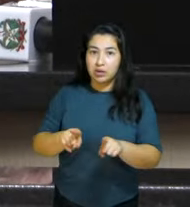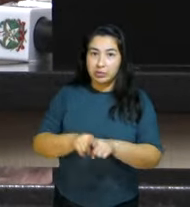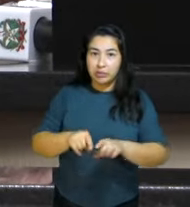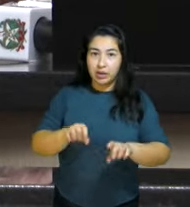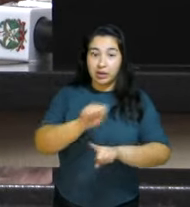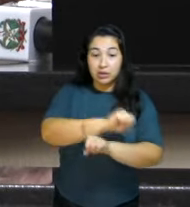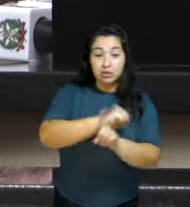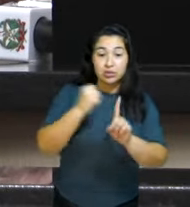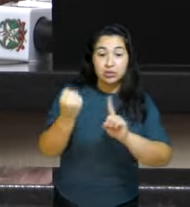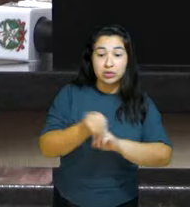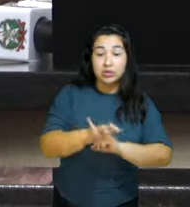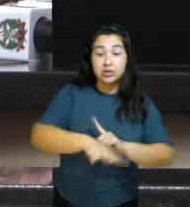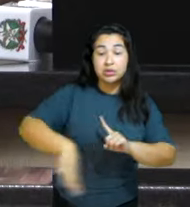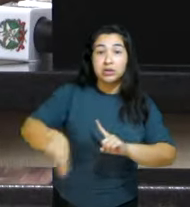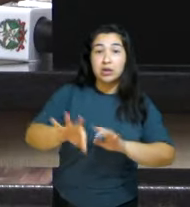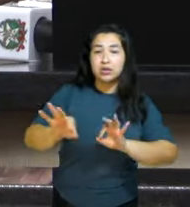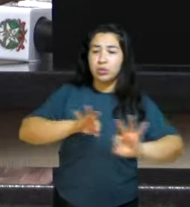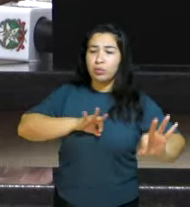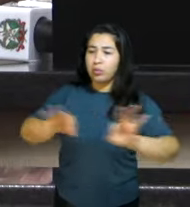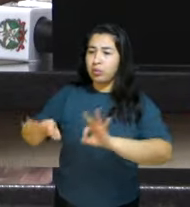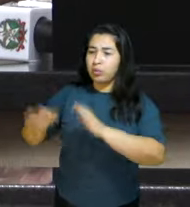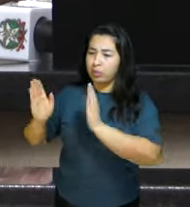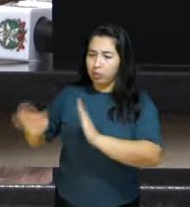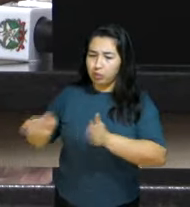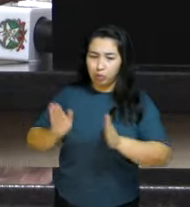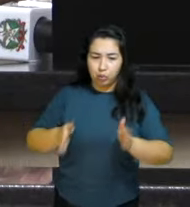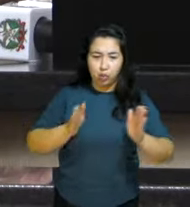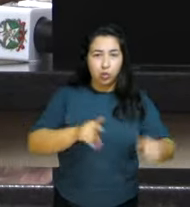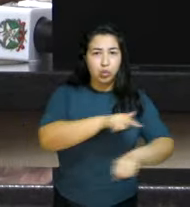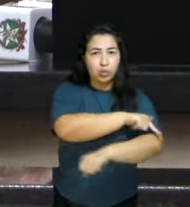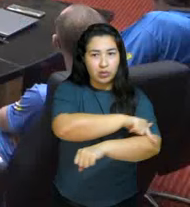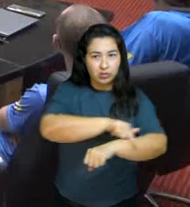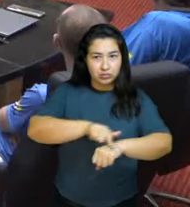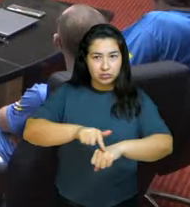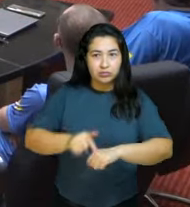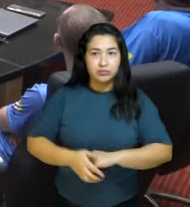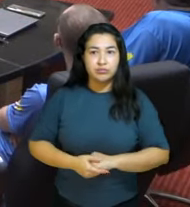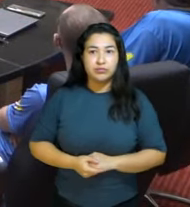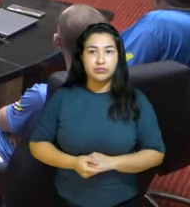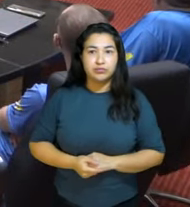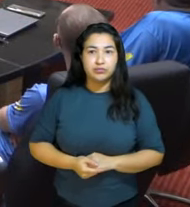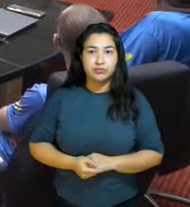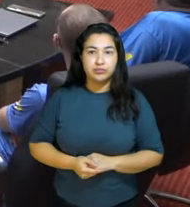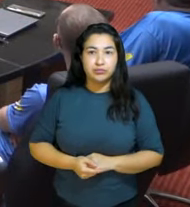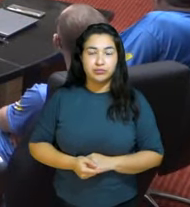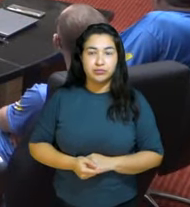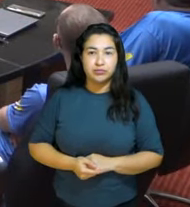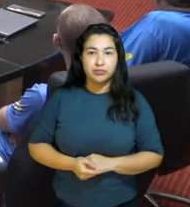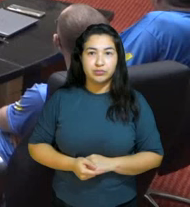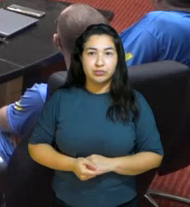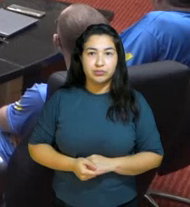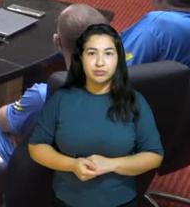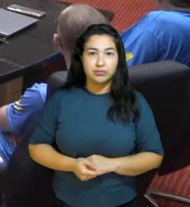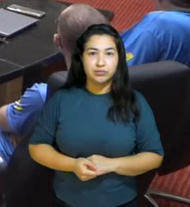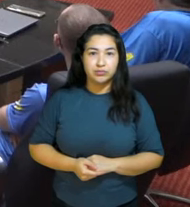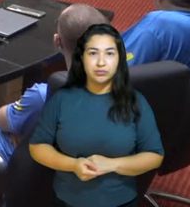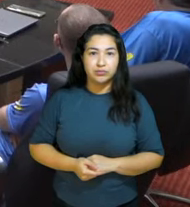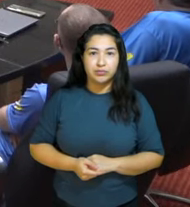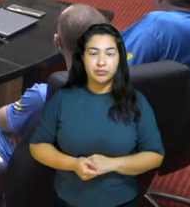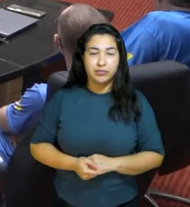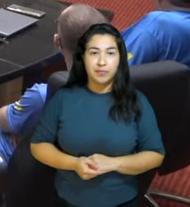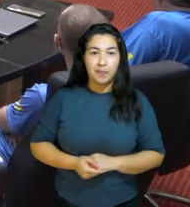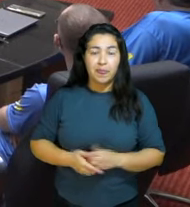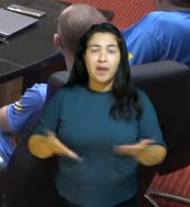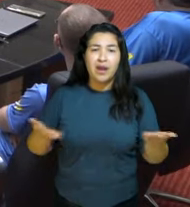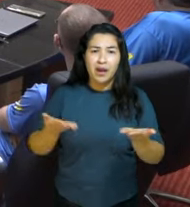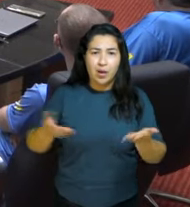sociedade organizada e respeitosa. Obrigado, presidente. Obrigado, deputado. Amigos, a gente vai mudar um pouquinho a ordem